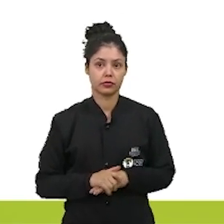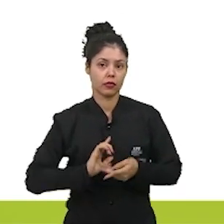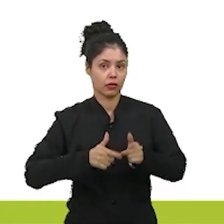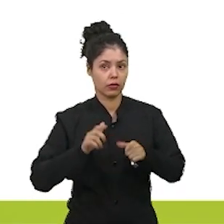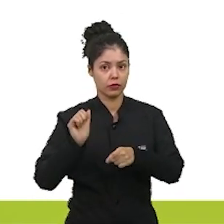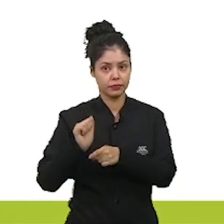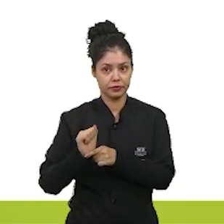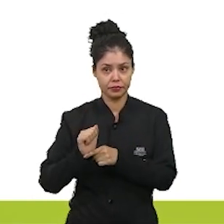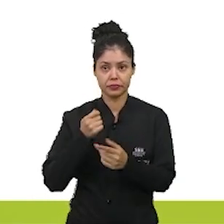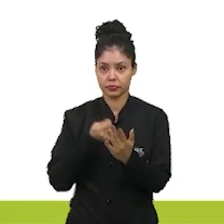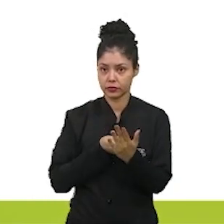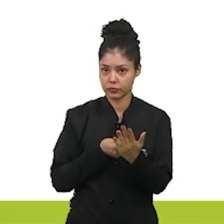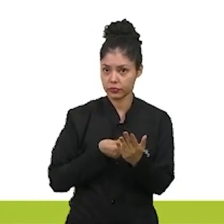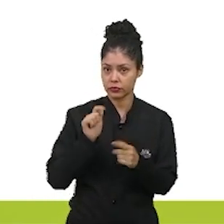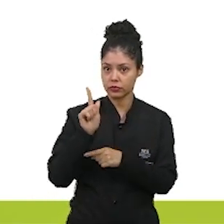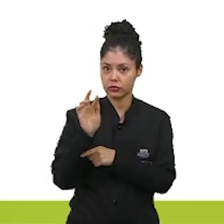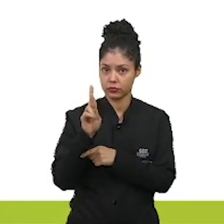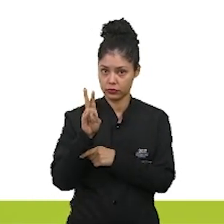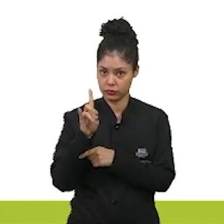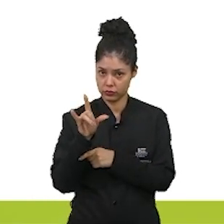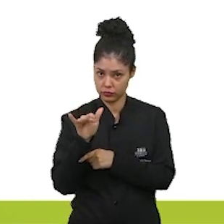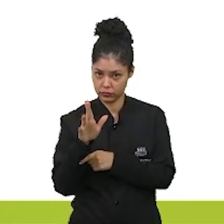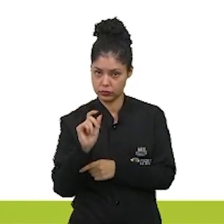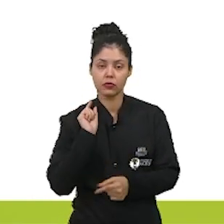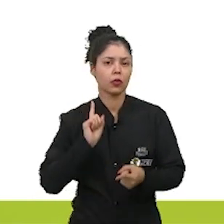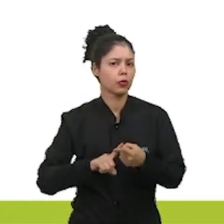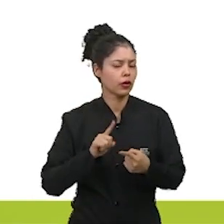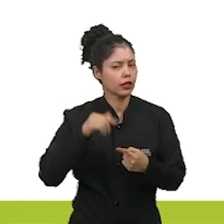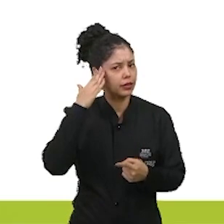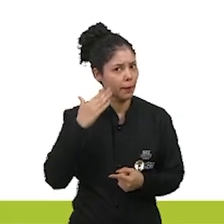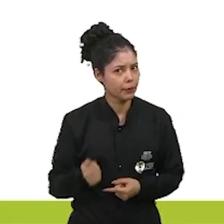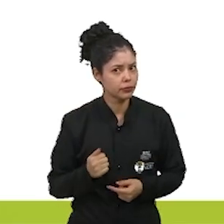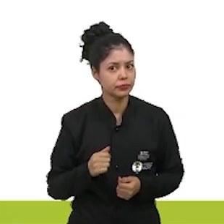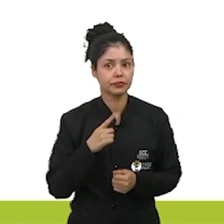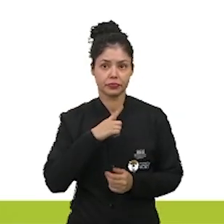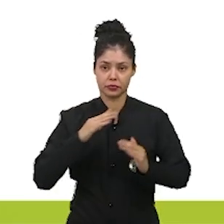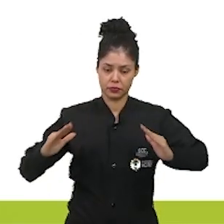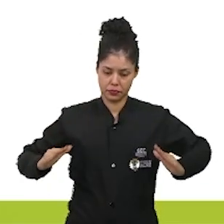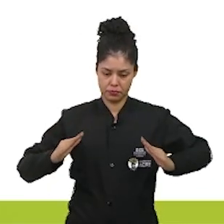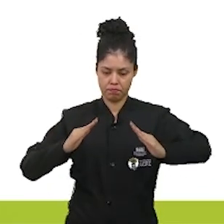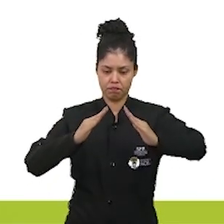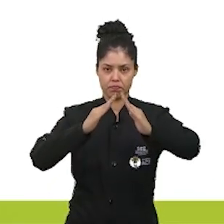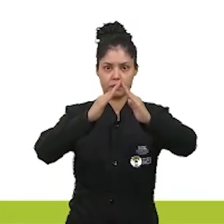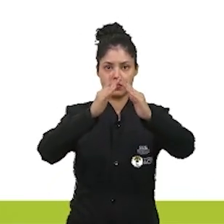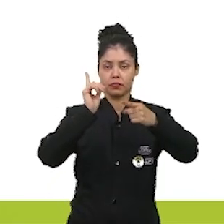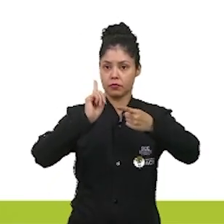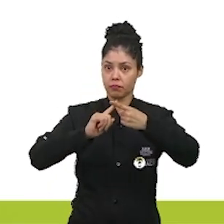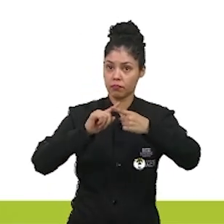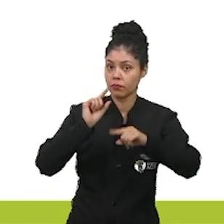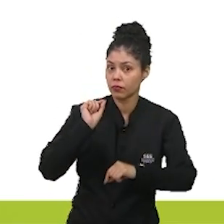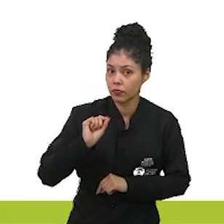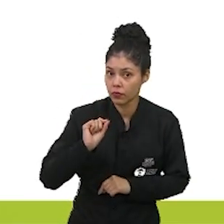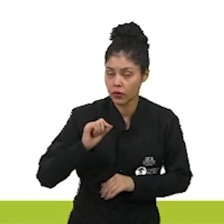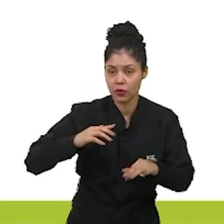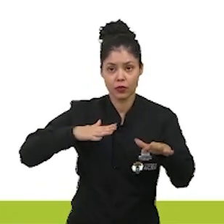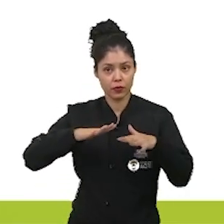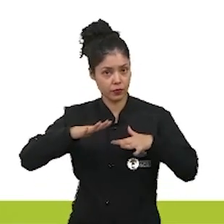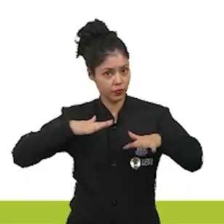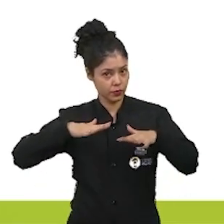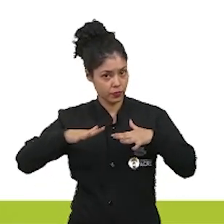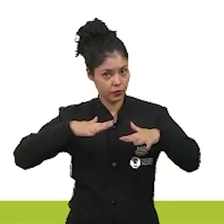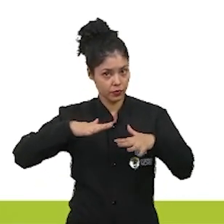letra A, resistência geológica. Por quê? Sabemos ali que essa parte mais elevada é por conta de